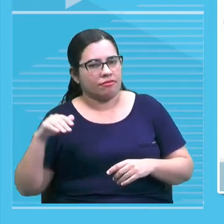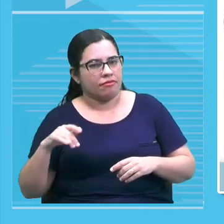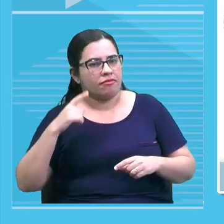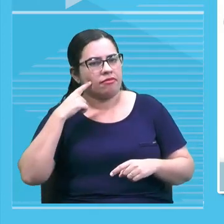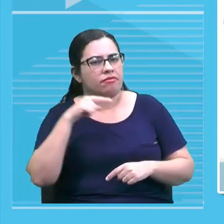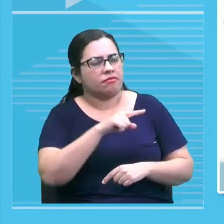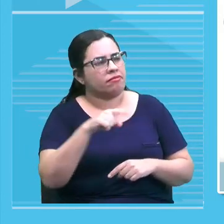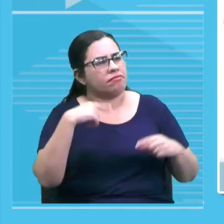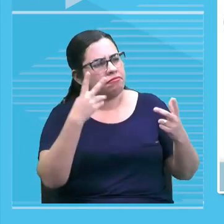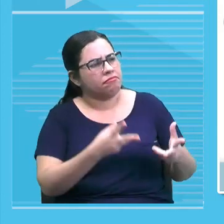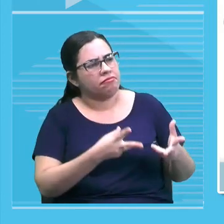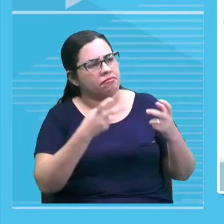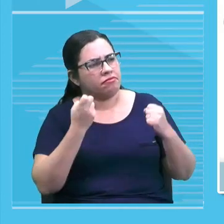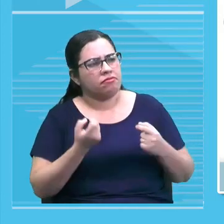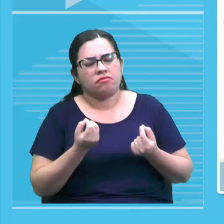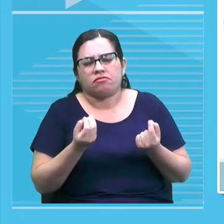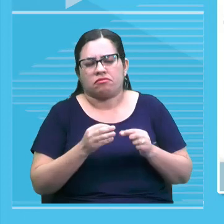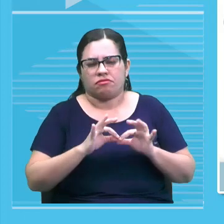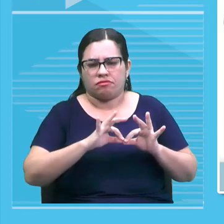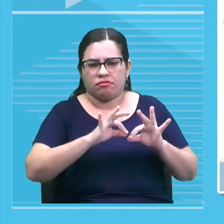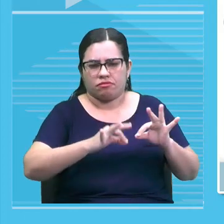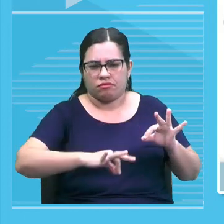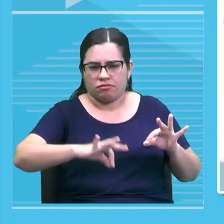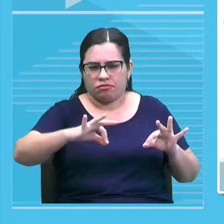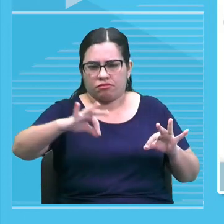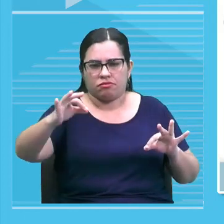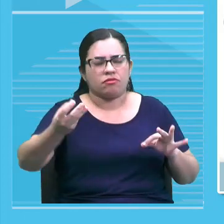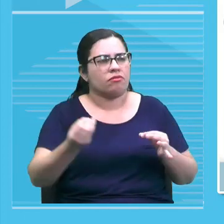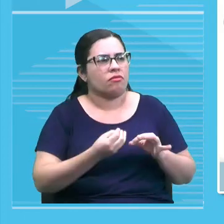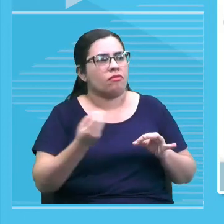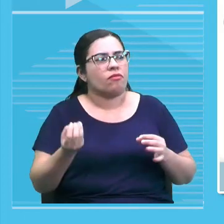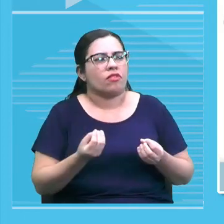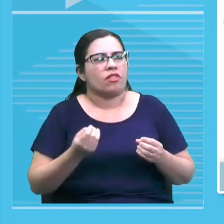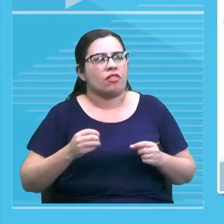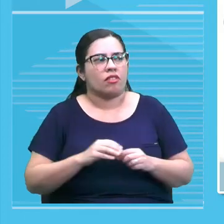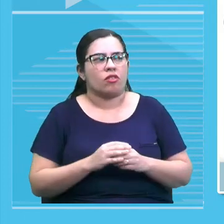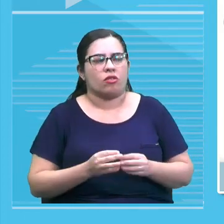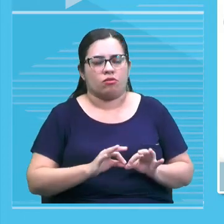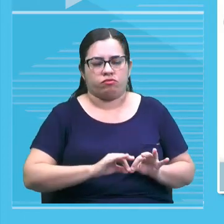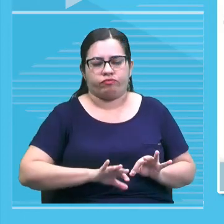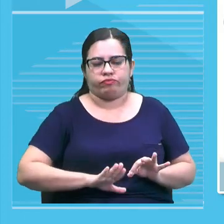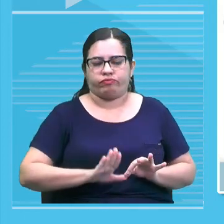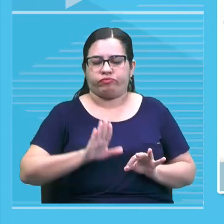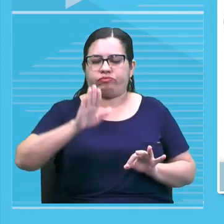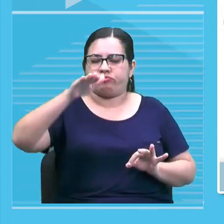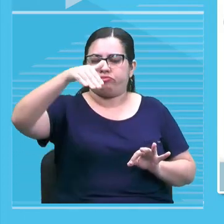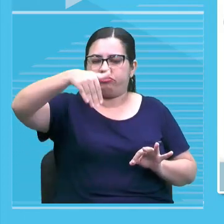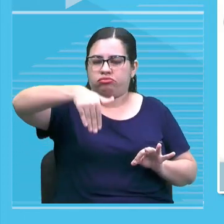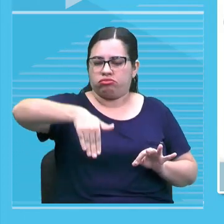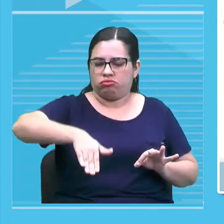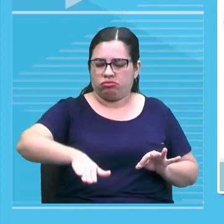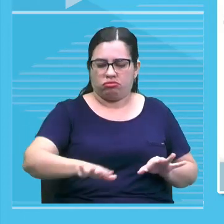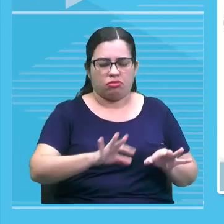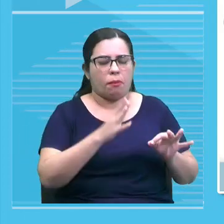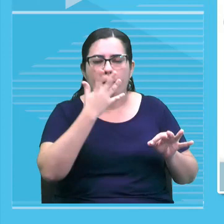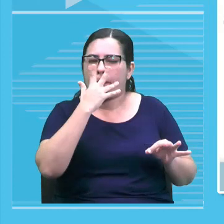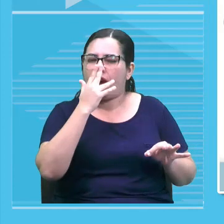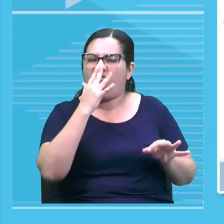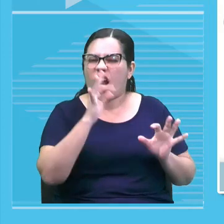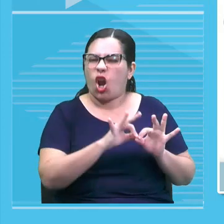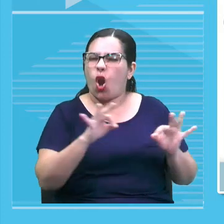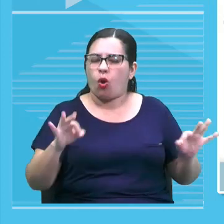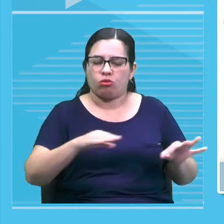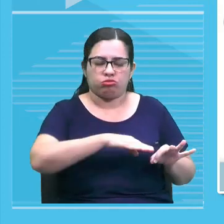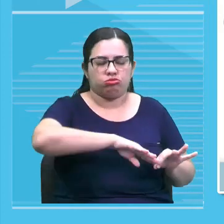que a linha ela começa muito separada e depois ela vai ficando